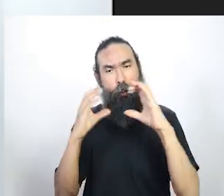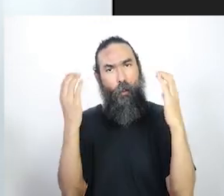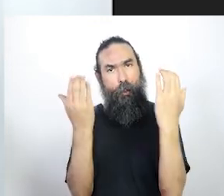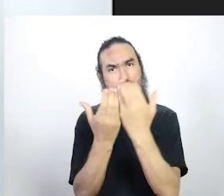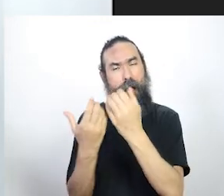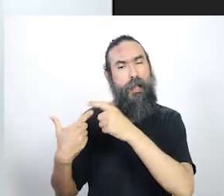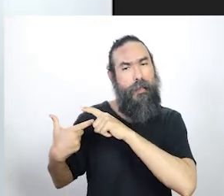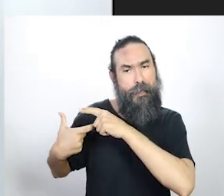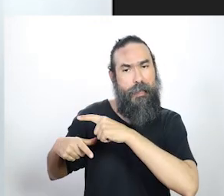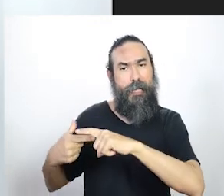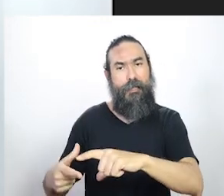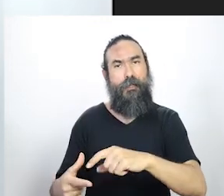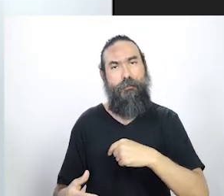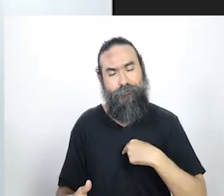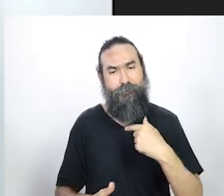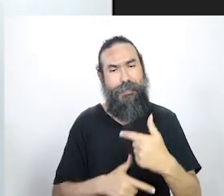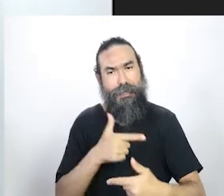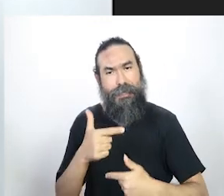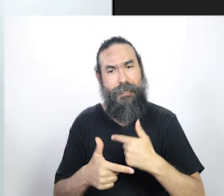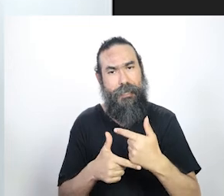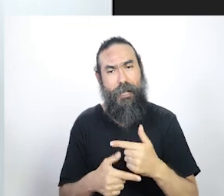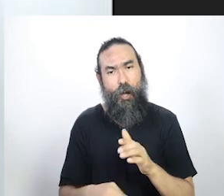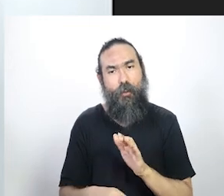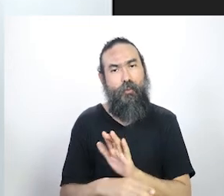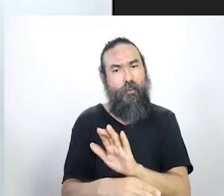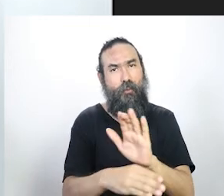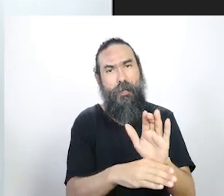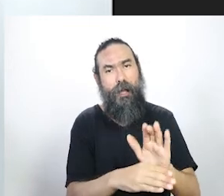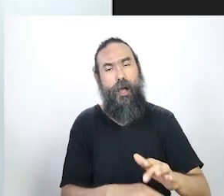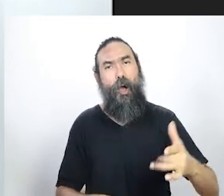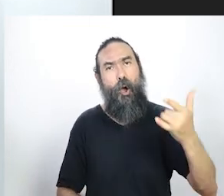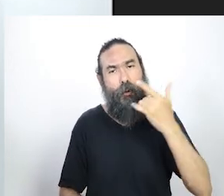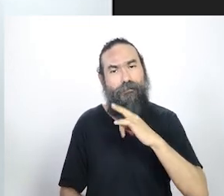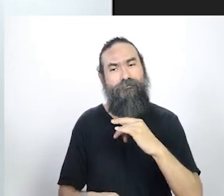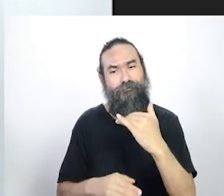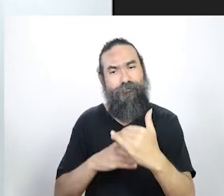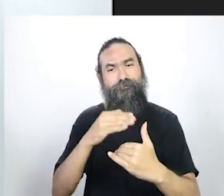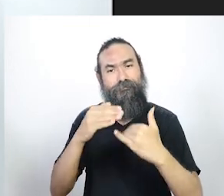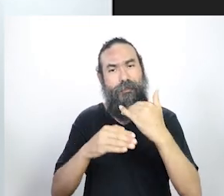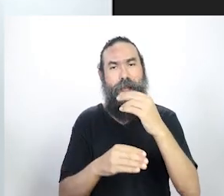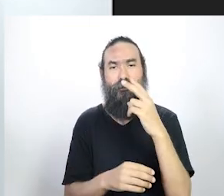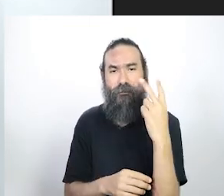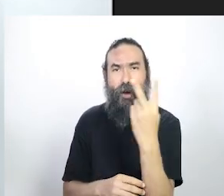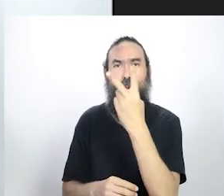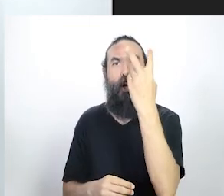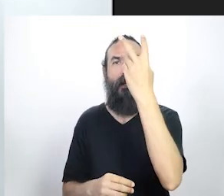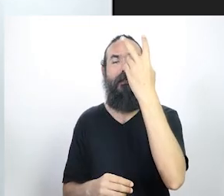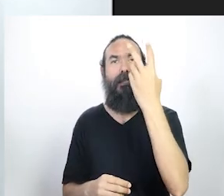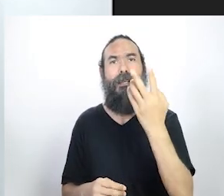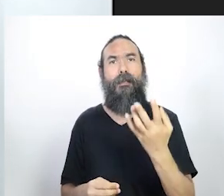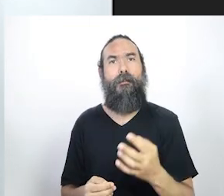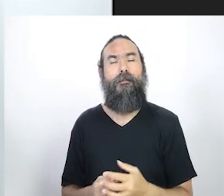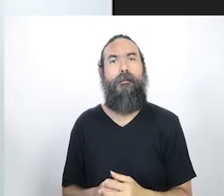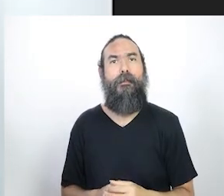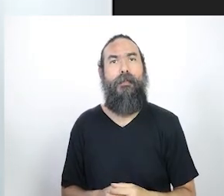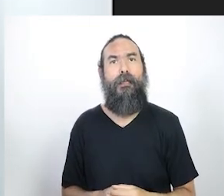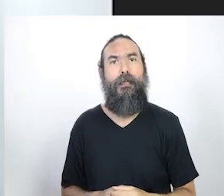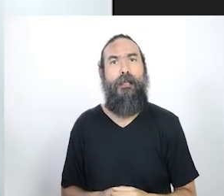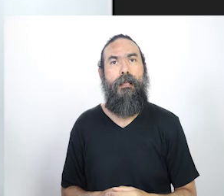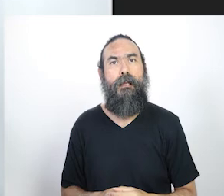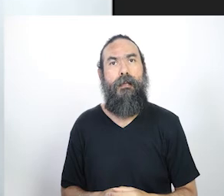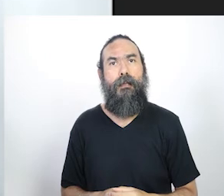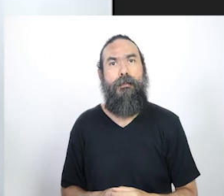tento dar voz e visibilidade para que isso seja ainda mais valorizado e visto, e dar voz para